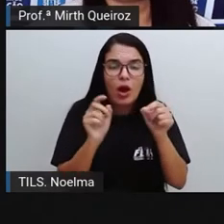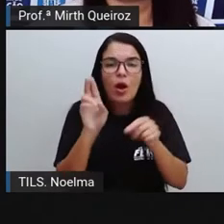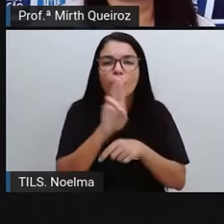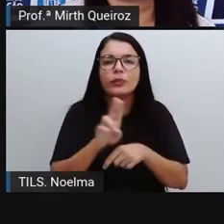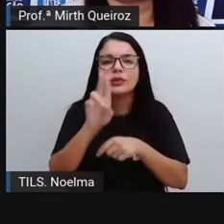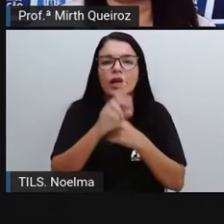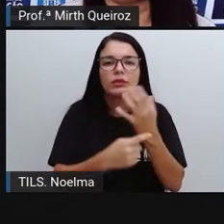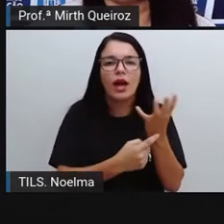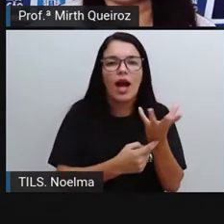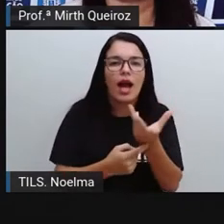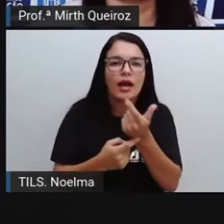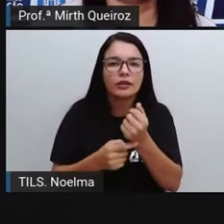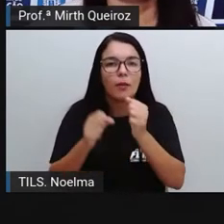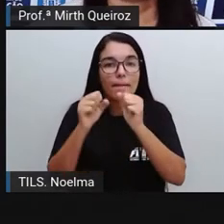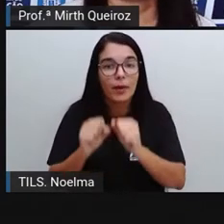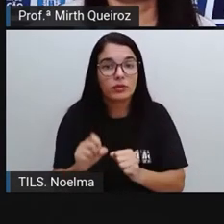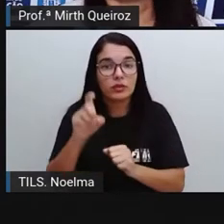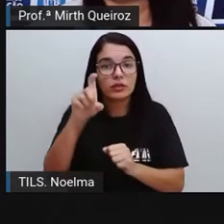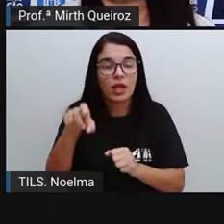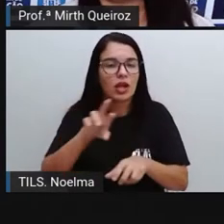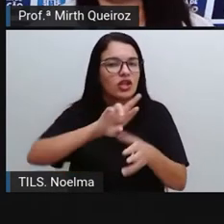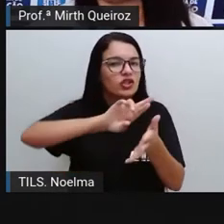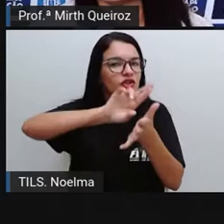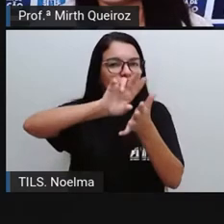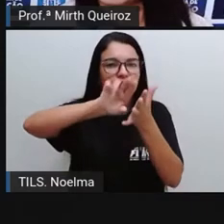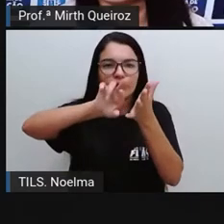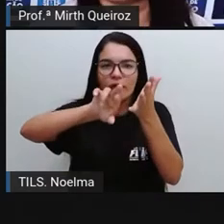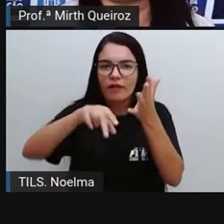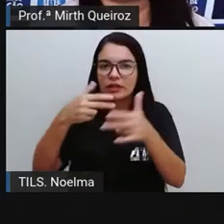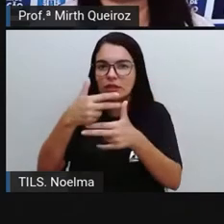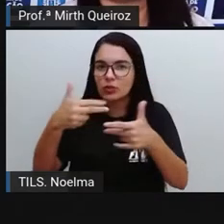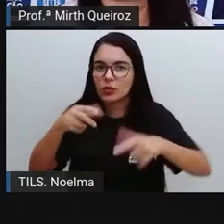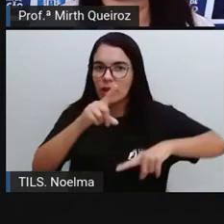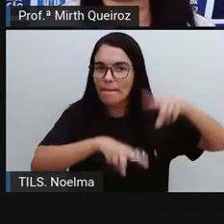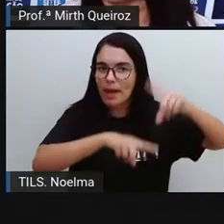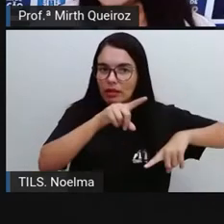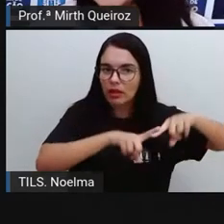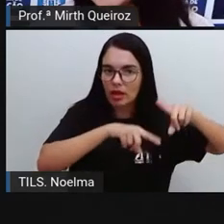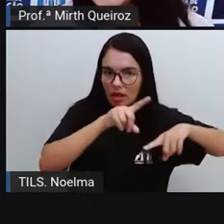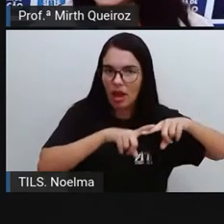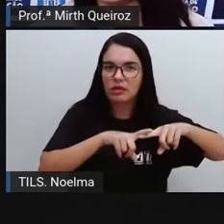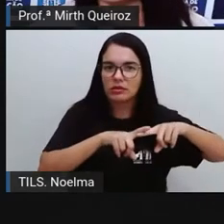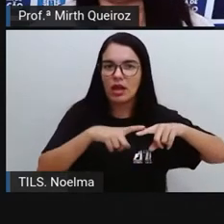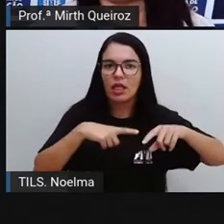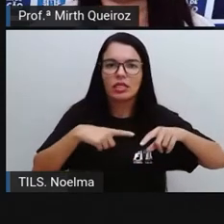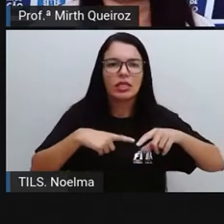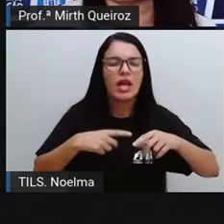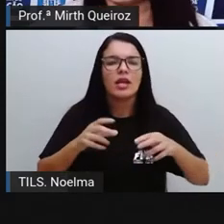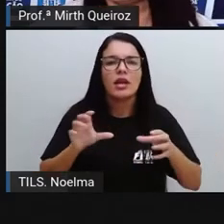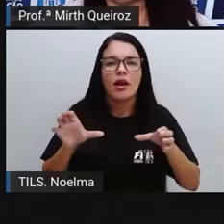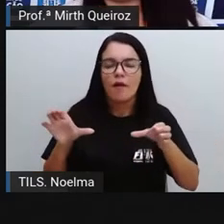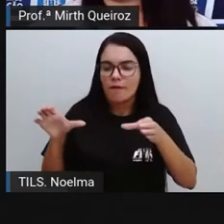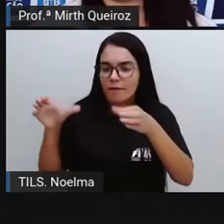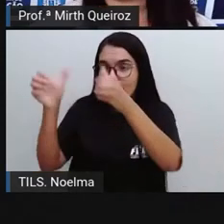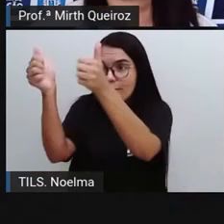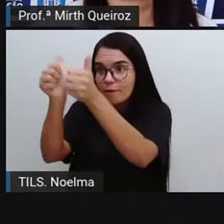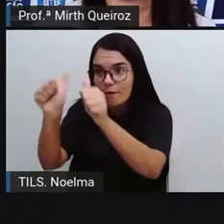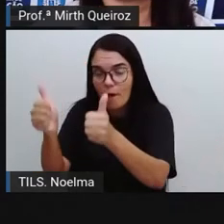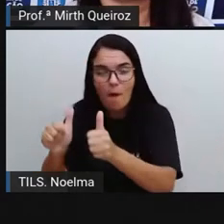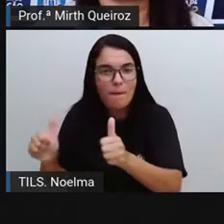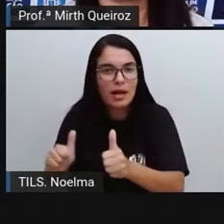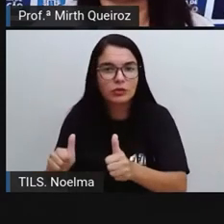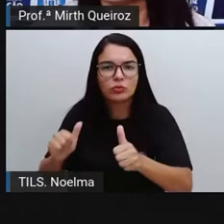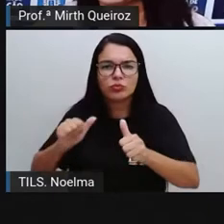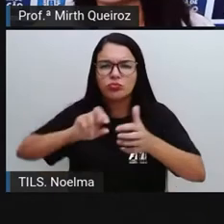artes e pode ser formado por diversos tipos de materiais, que são chamados de tecelas, né? Como eu falei para vocês, e que vão